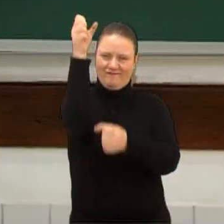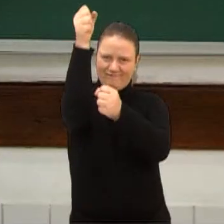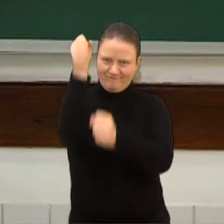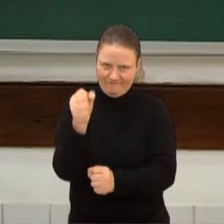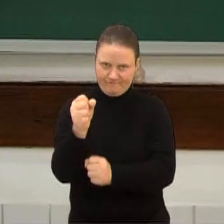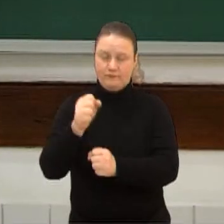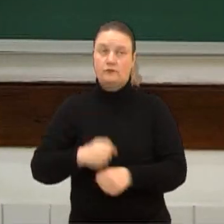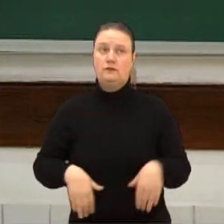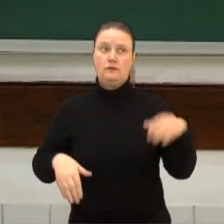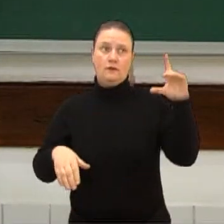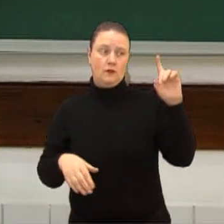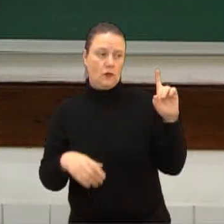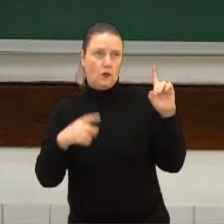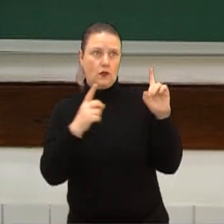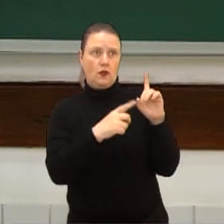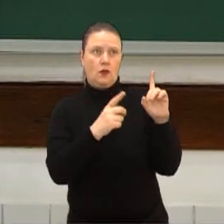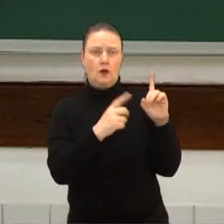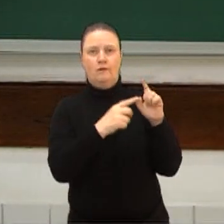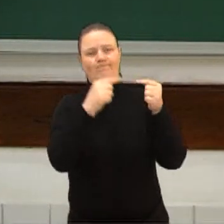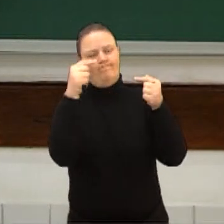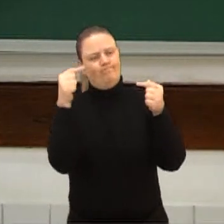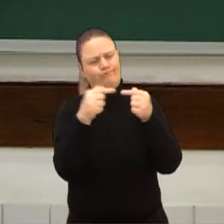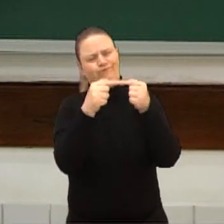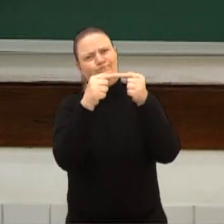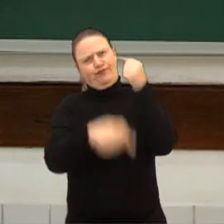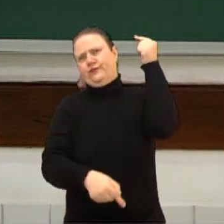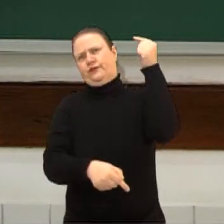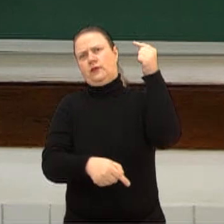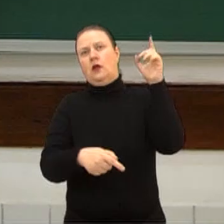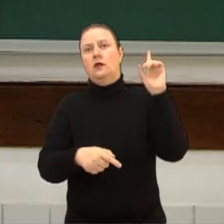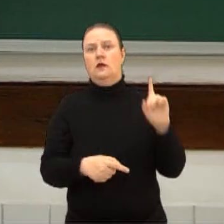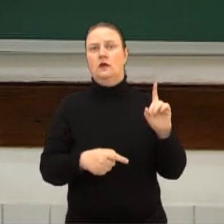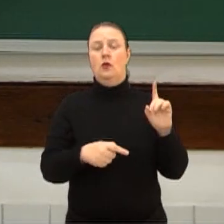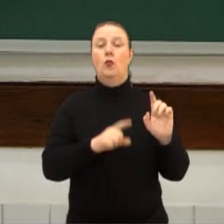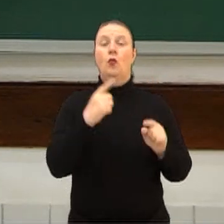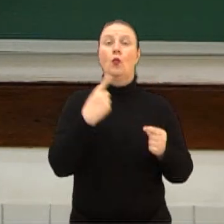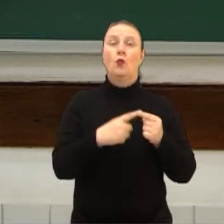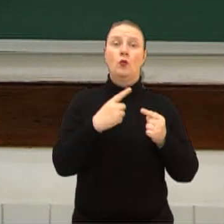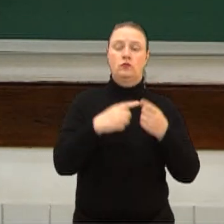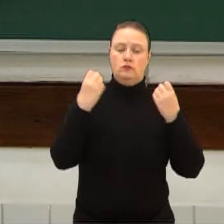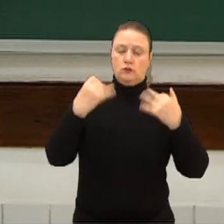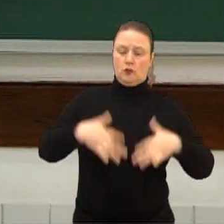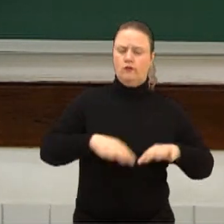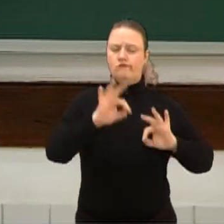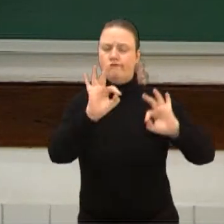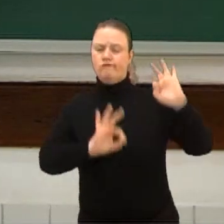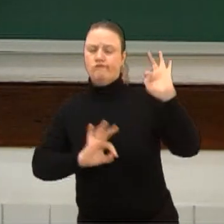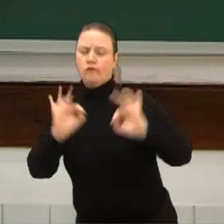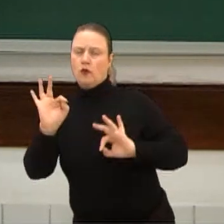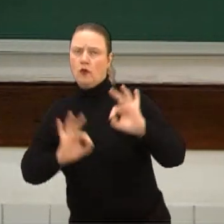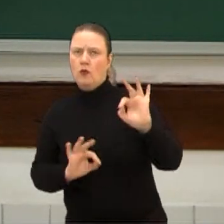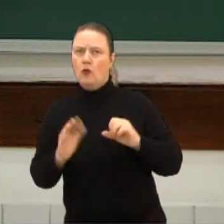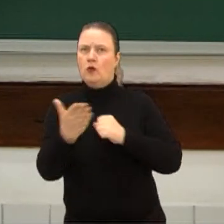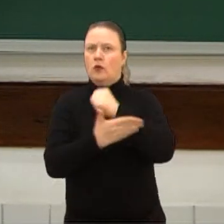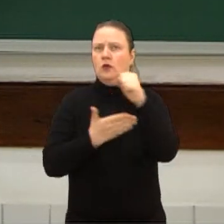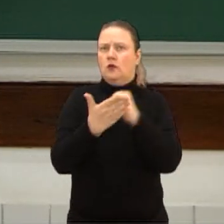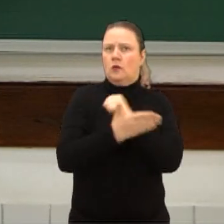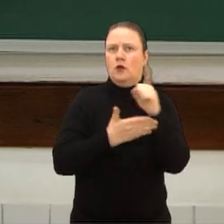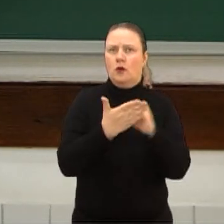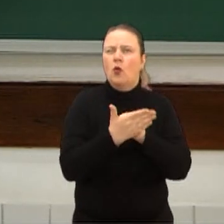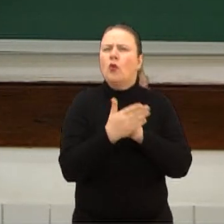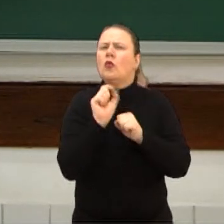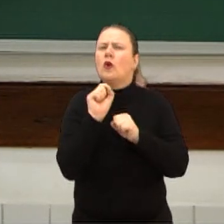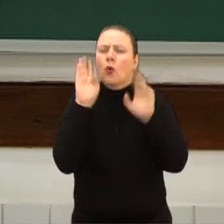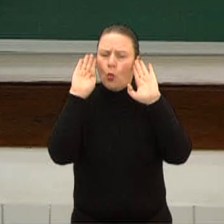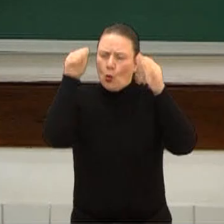Já a letra D, incorreta, porque fala da organização. A colonização de exploração ela é baseada na